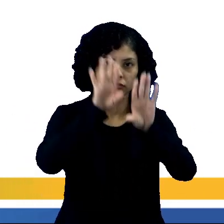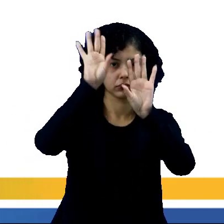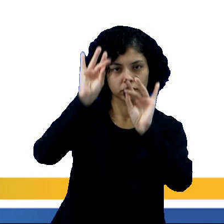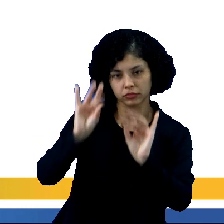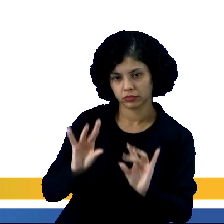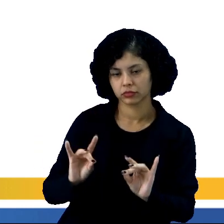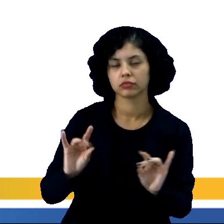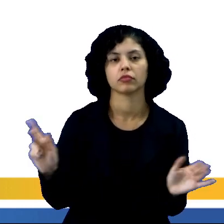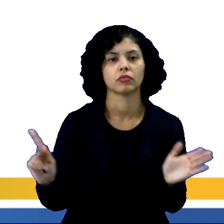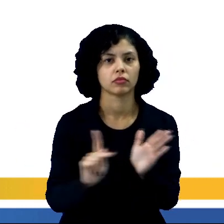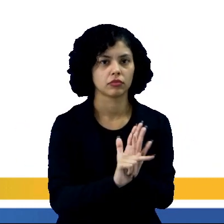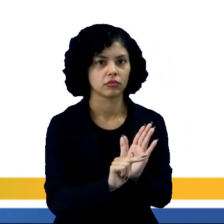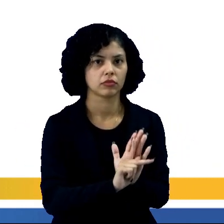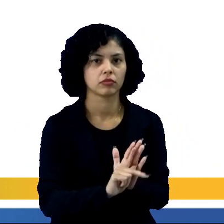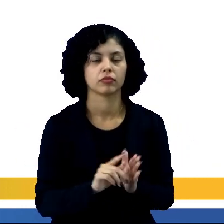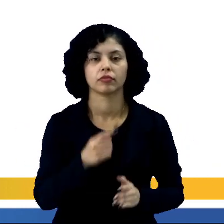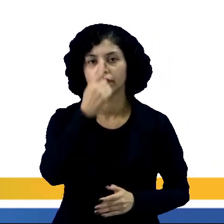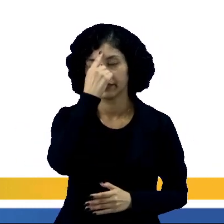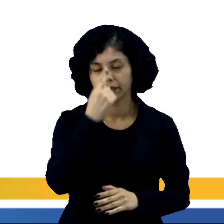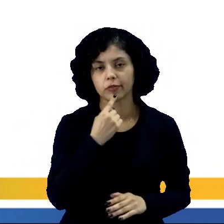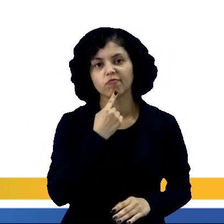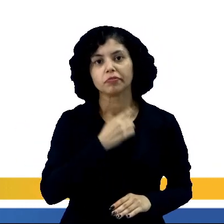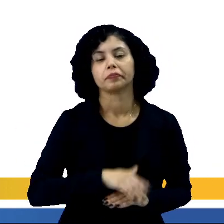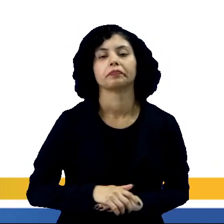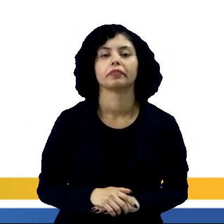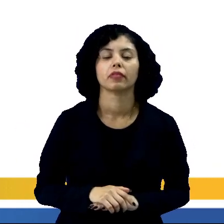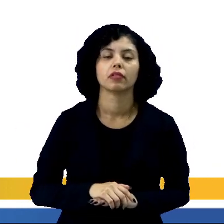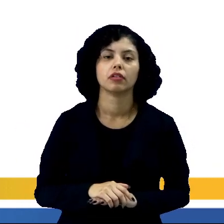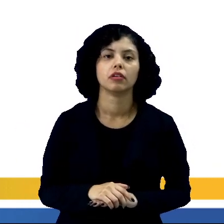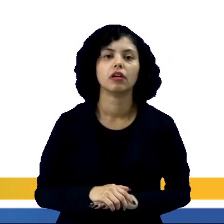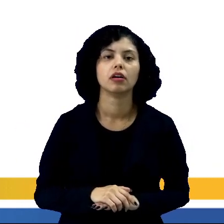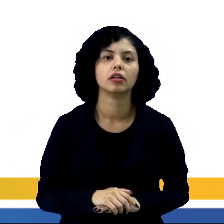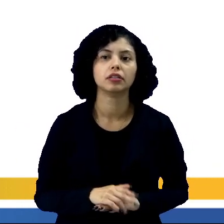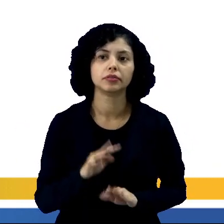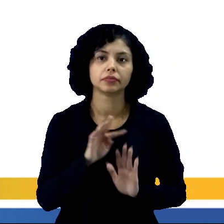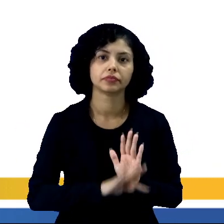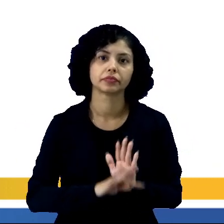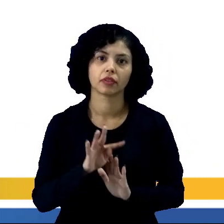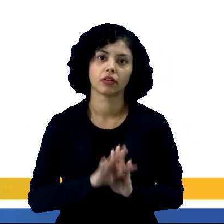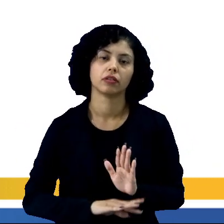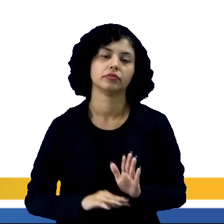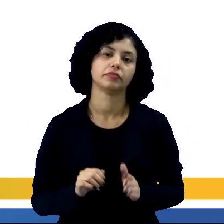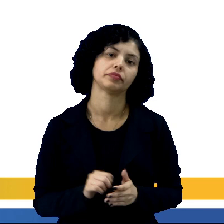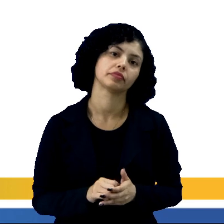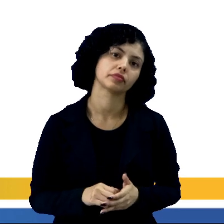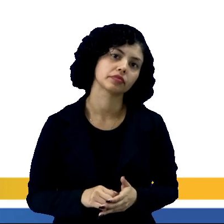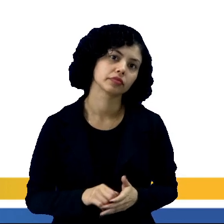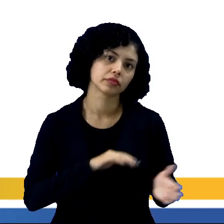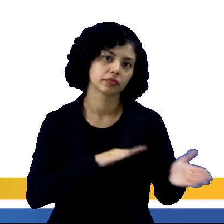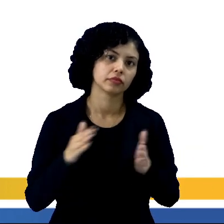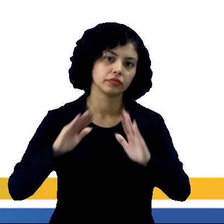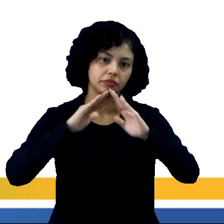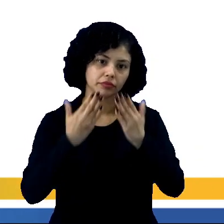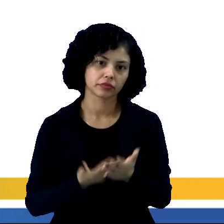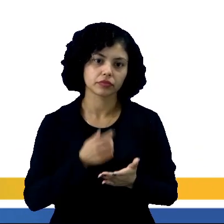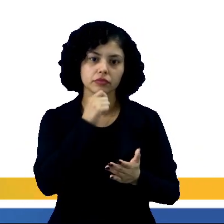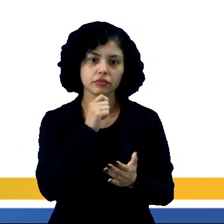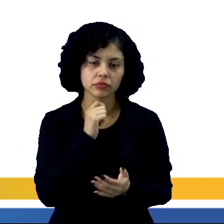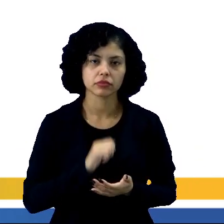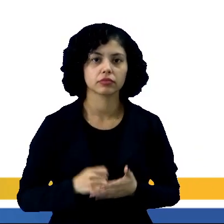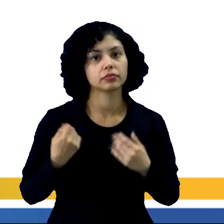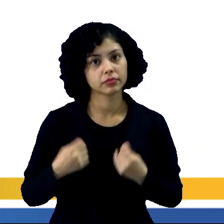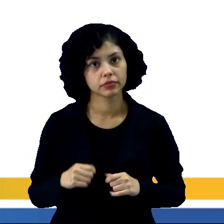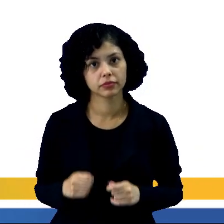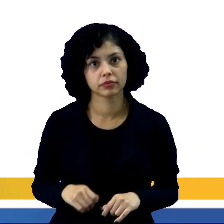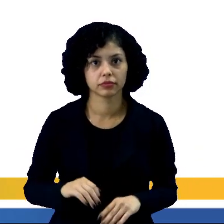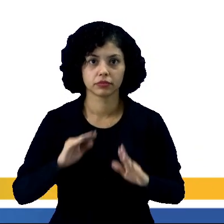destacar um ambiente específico. Às vezes o figurante, o texto ele diz, olha, a cena se passa numa escola, então os figurantes